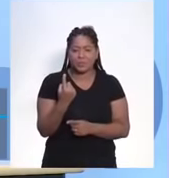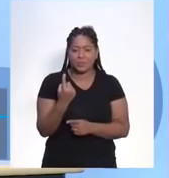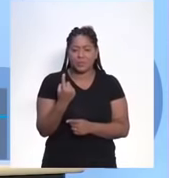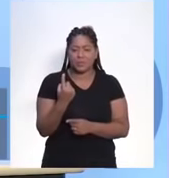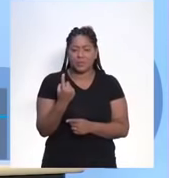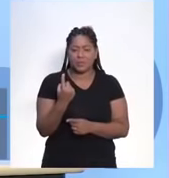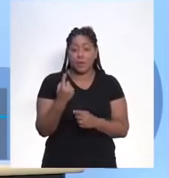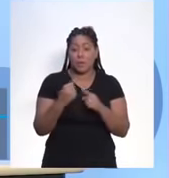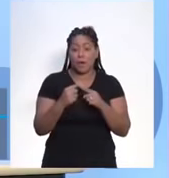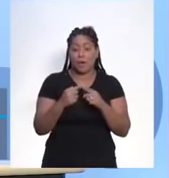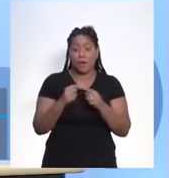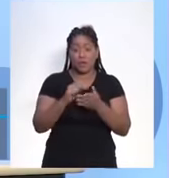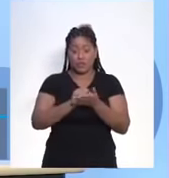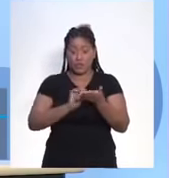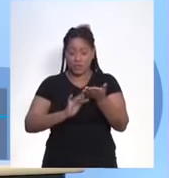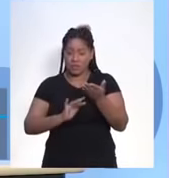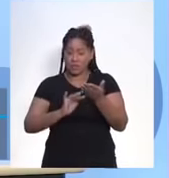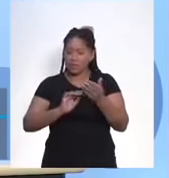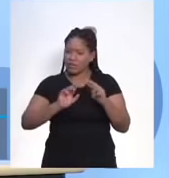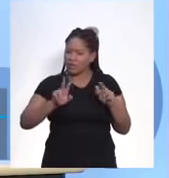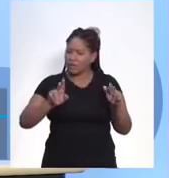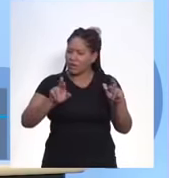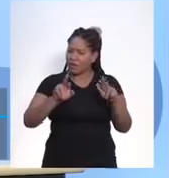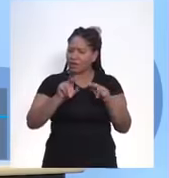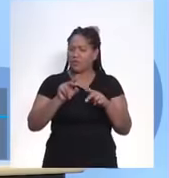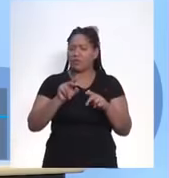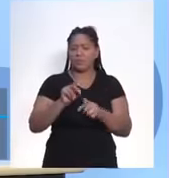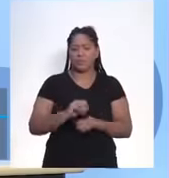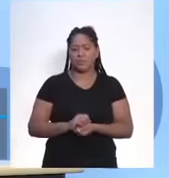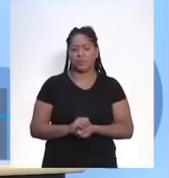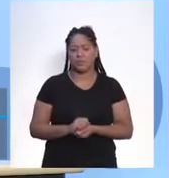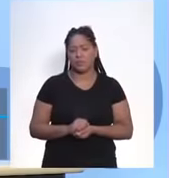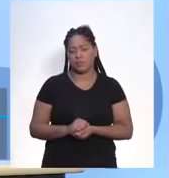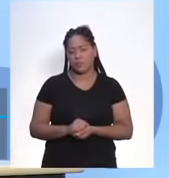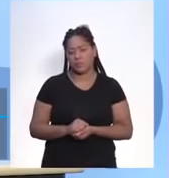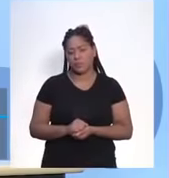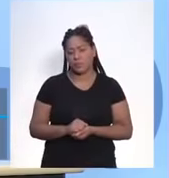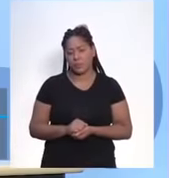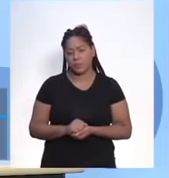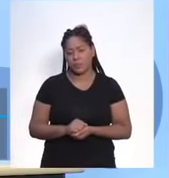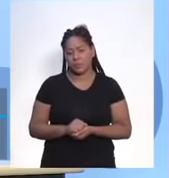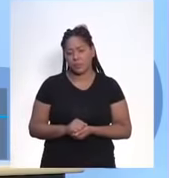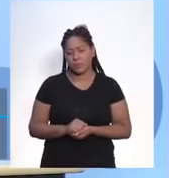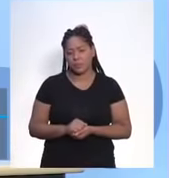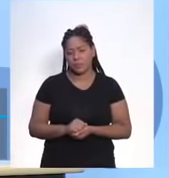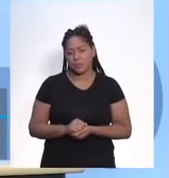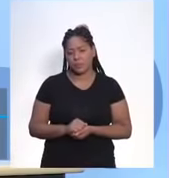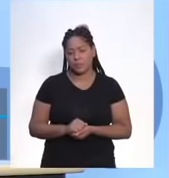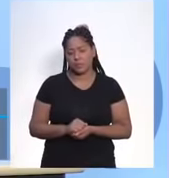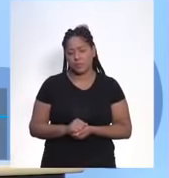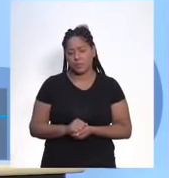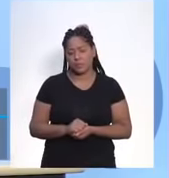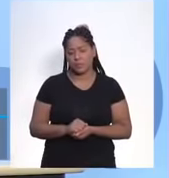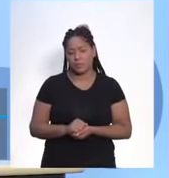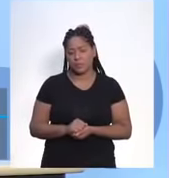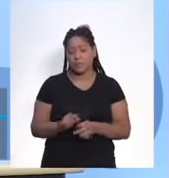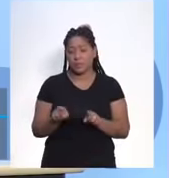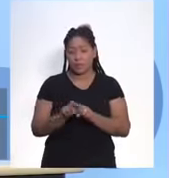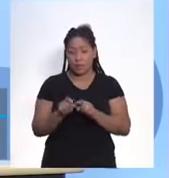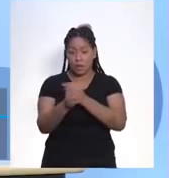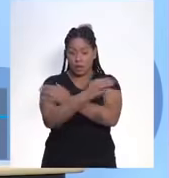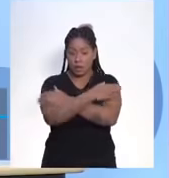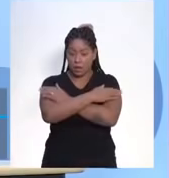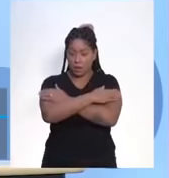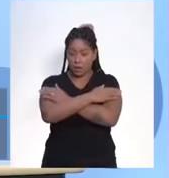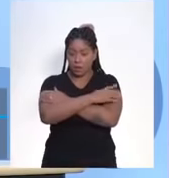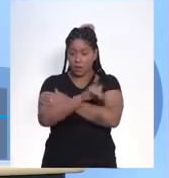não subtrair - 1 na verdade tá só para esclarecer que o pessoal tá tá falando aqui no chat também né é e mandar um abraço para